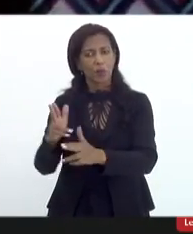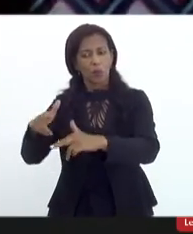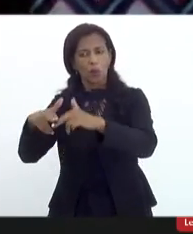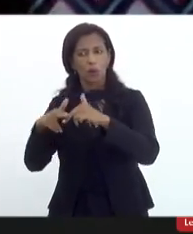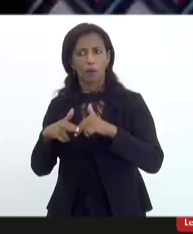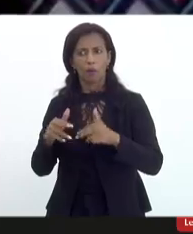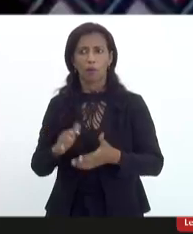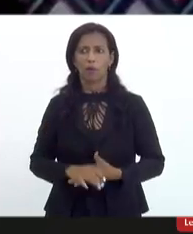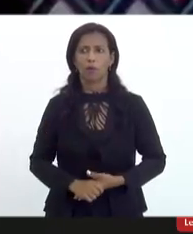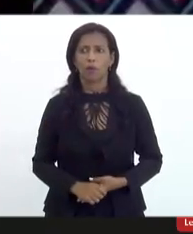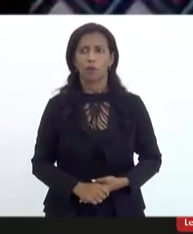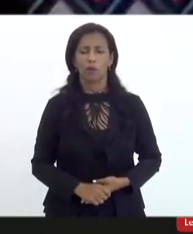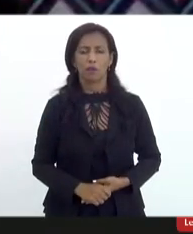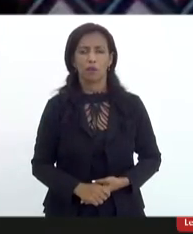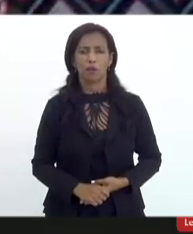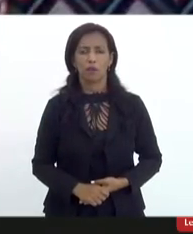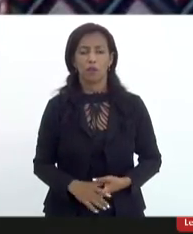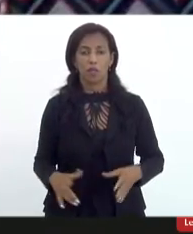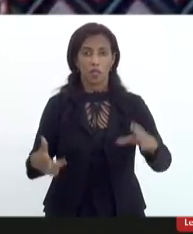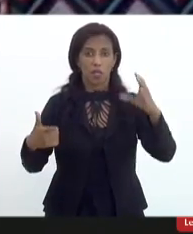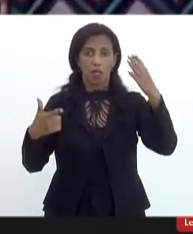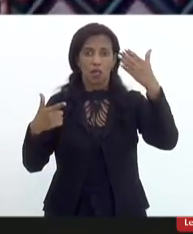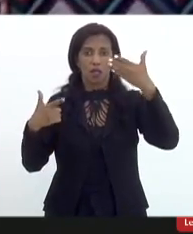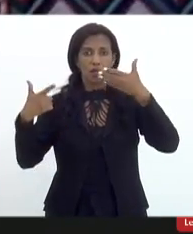casos, né, sequestro